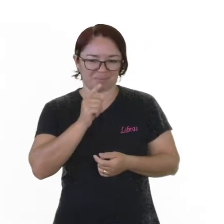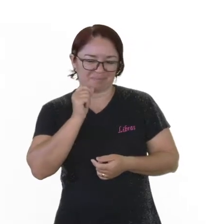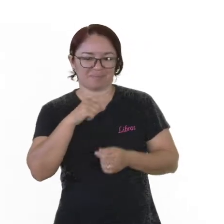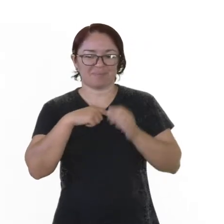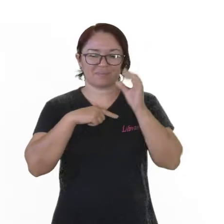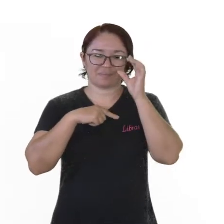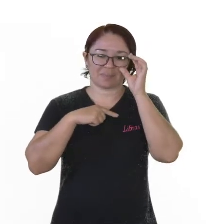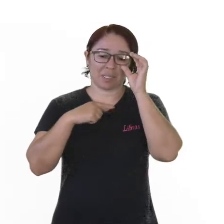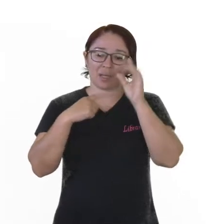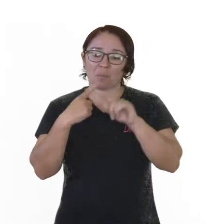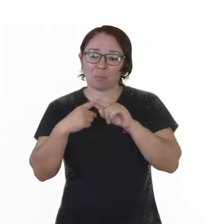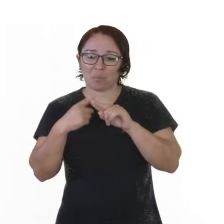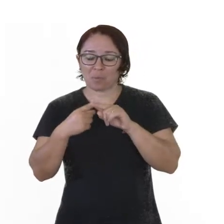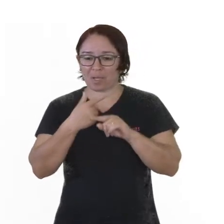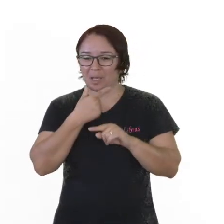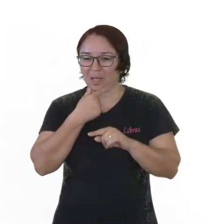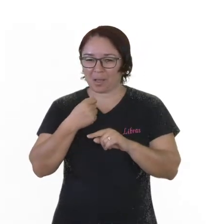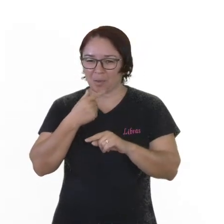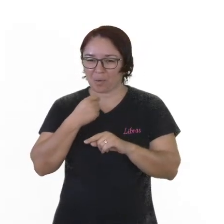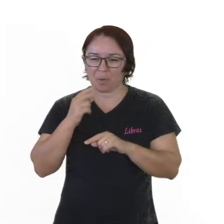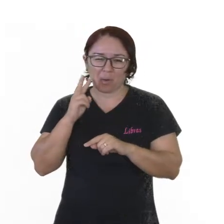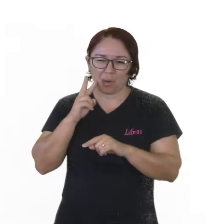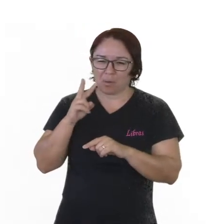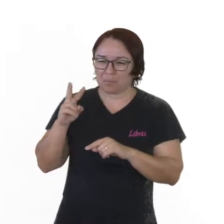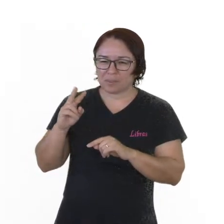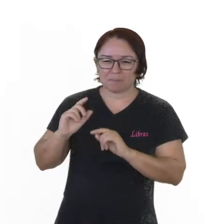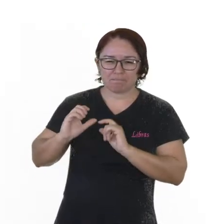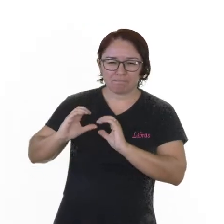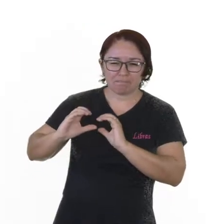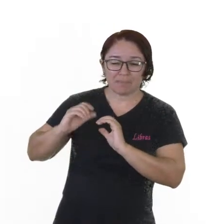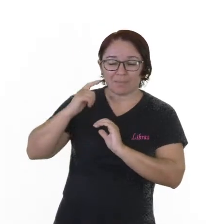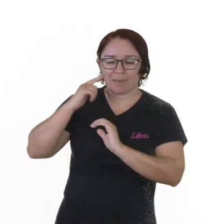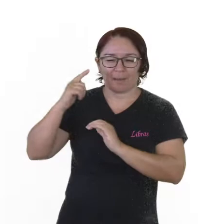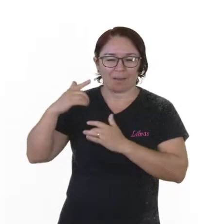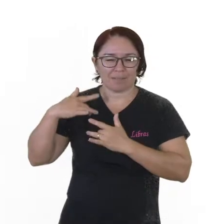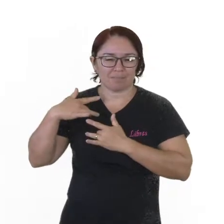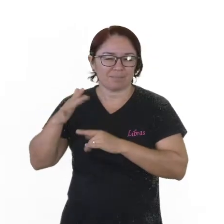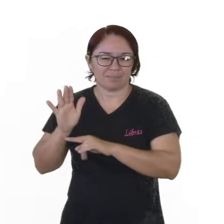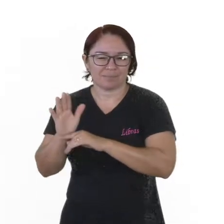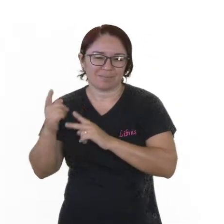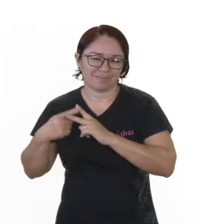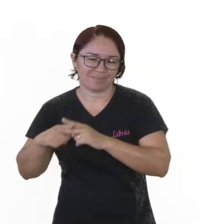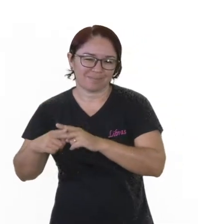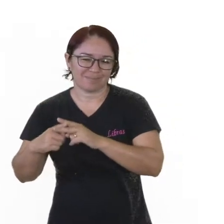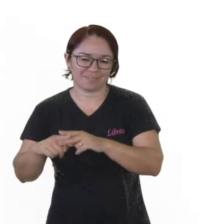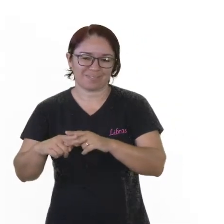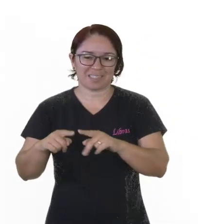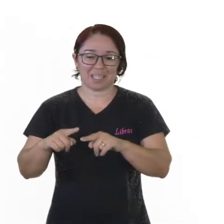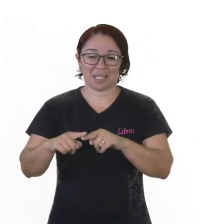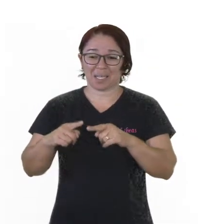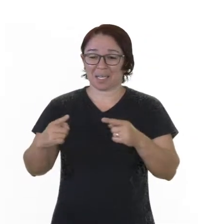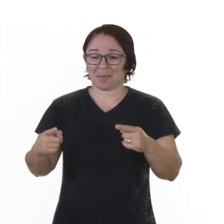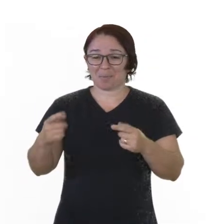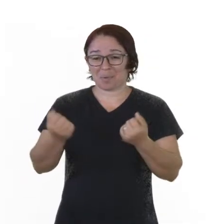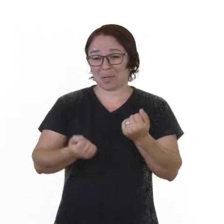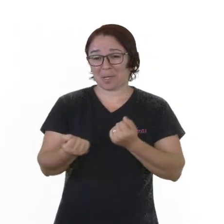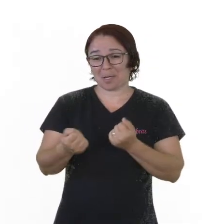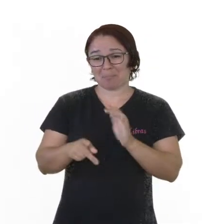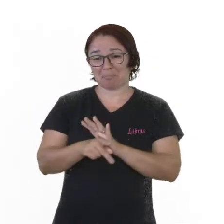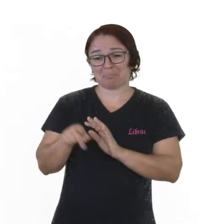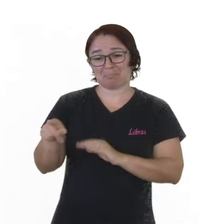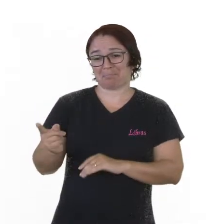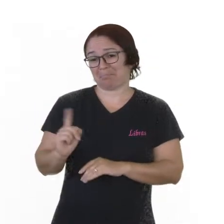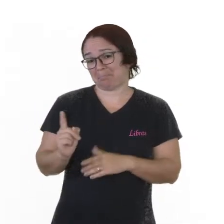humor, porque o rapaz estava lá se esforçando para ajudar aquela moça e, na verdade, ela não estava precisando de ajuda,